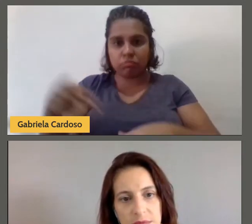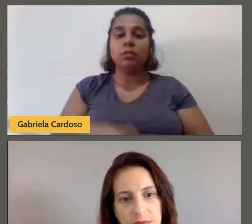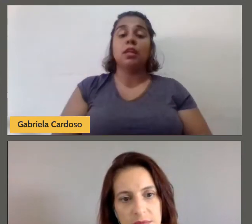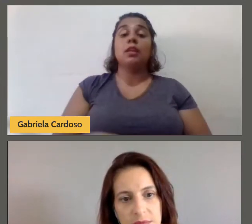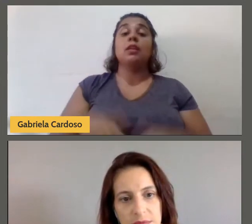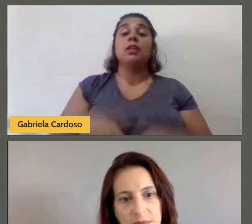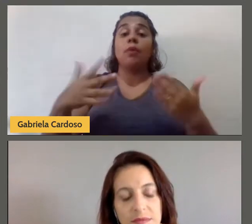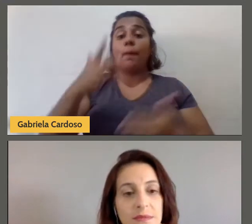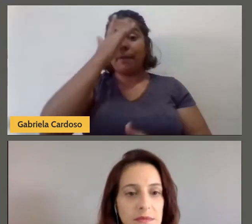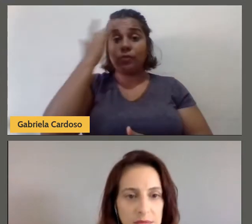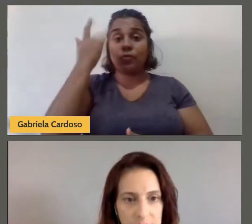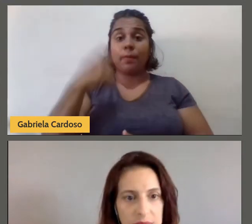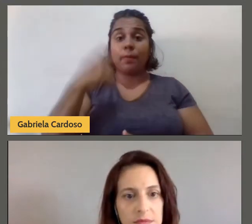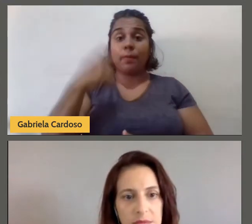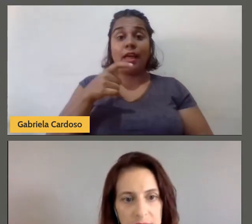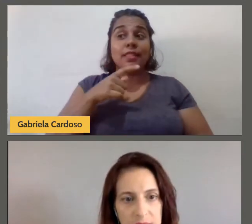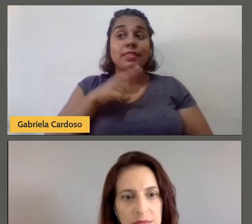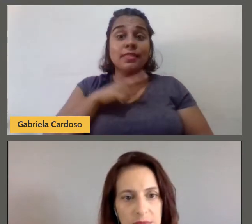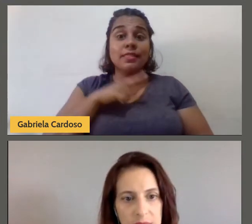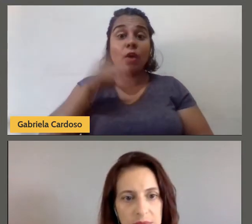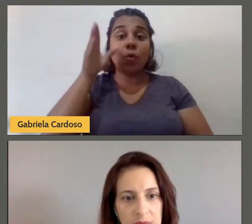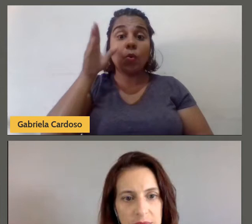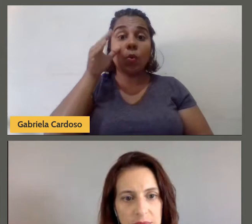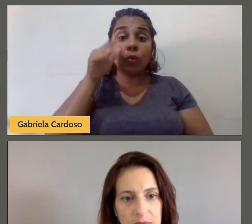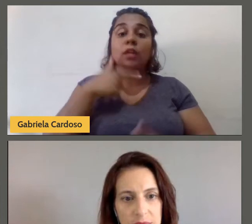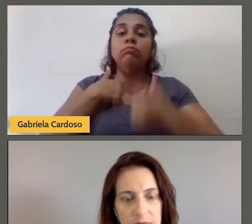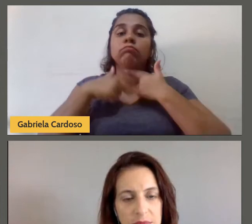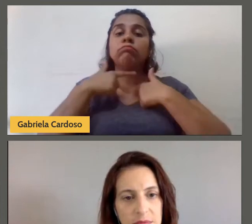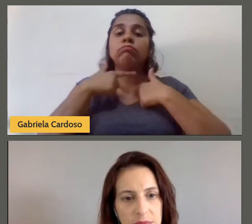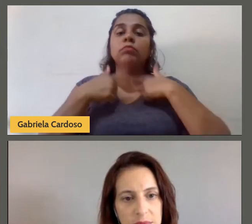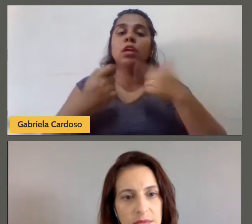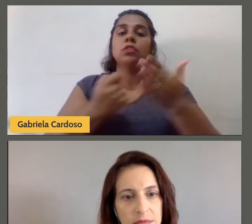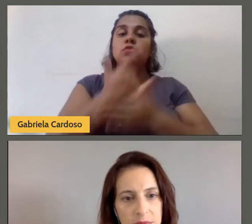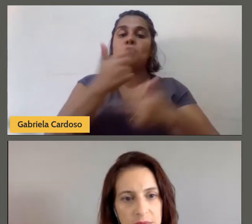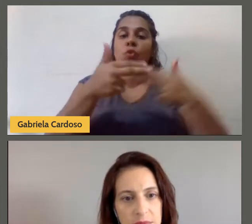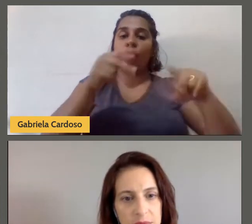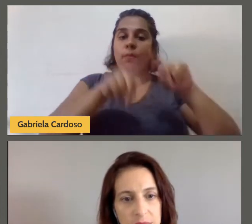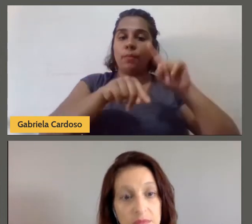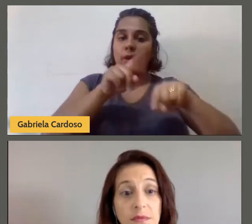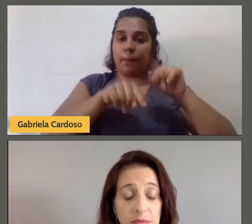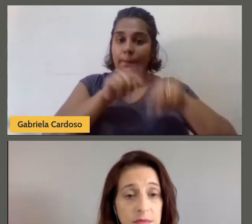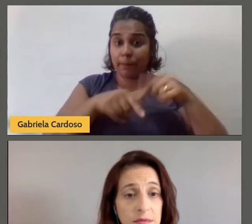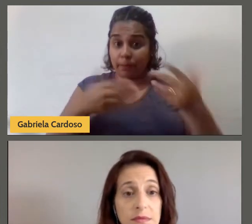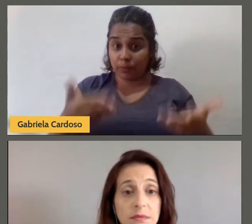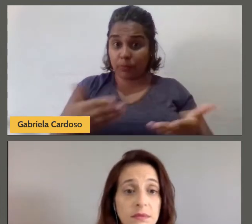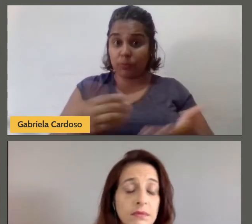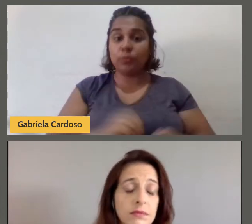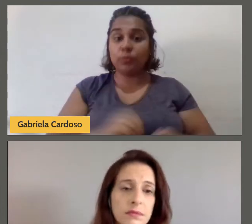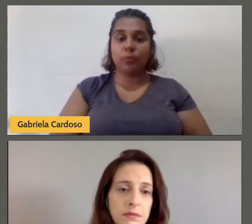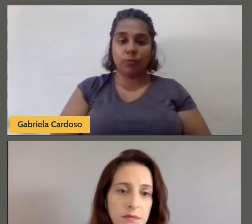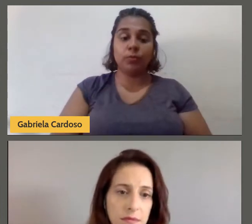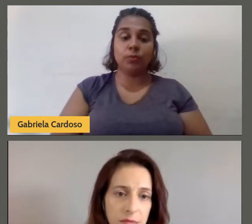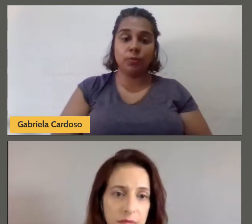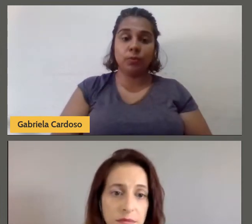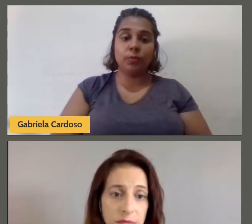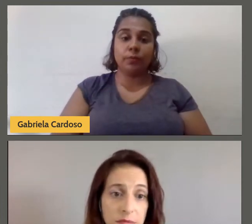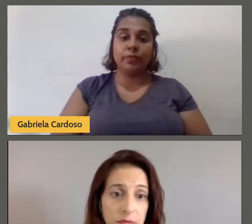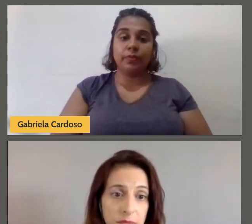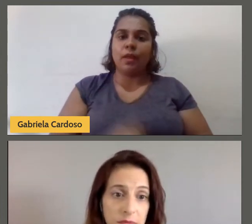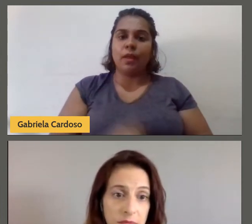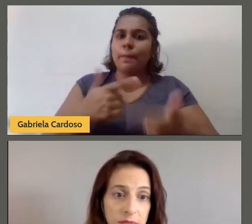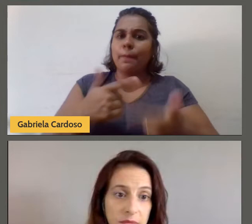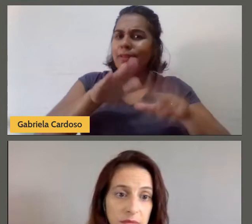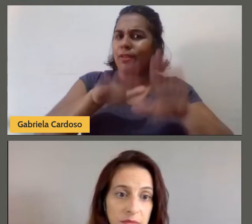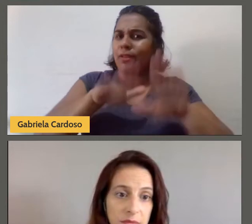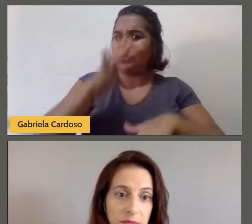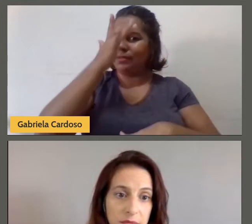curiosidade, se interessem, queiram adquirir esses produtos, ao invés de eventualmente se sentirem ameaçadas, né, por empreendimentos de pessoas